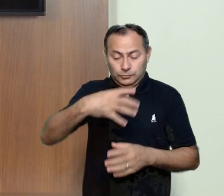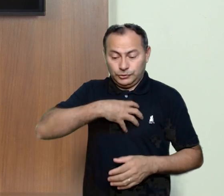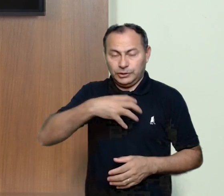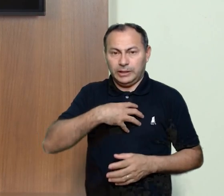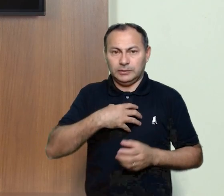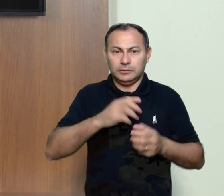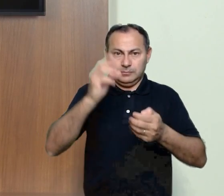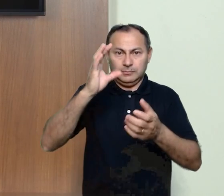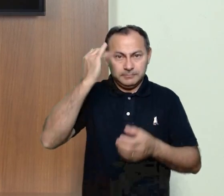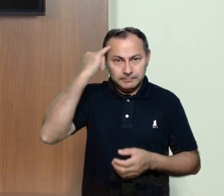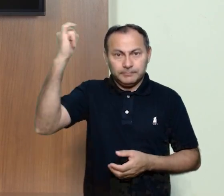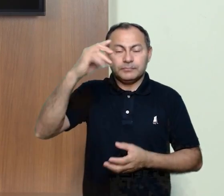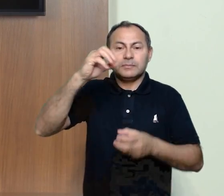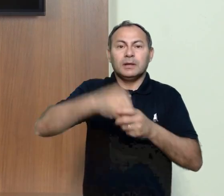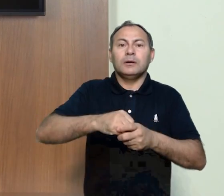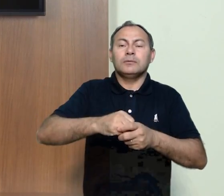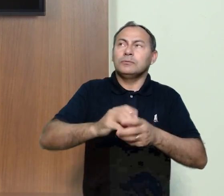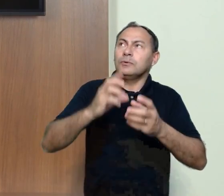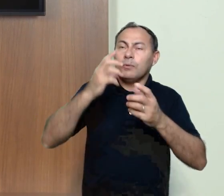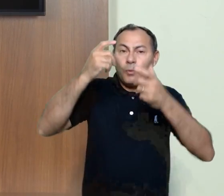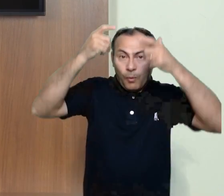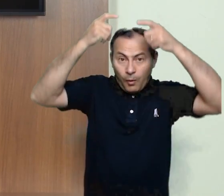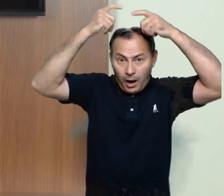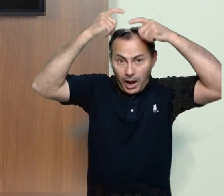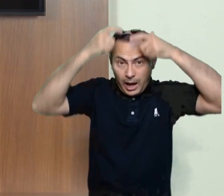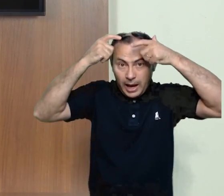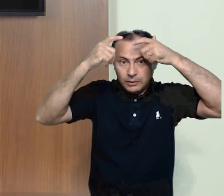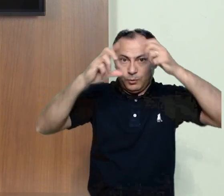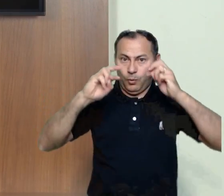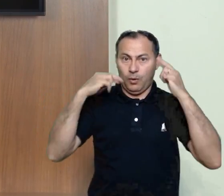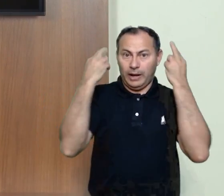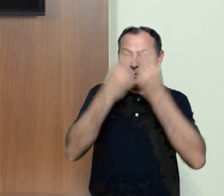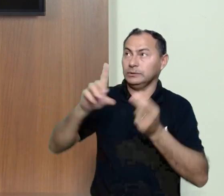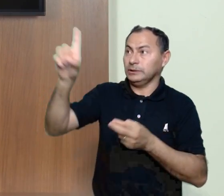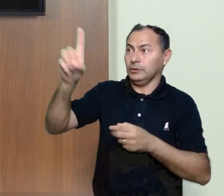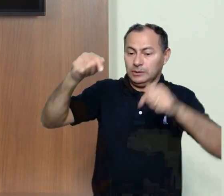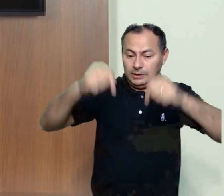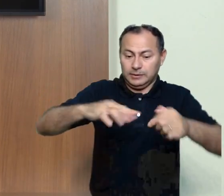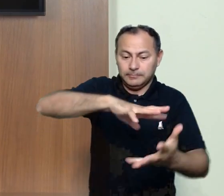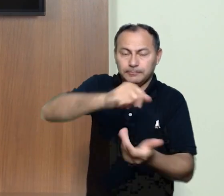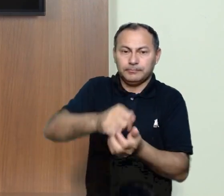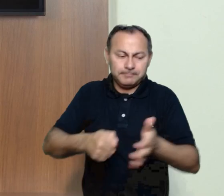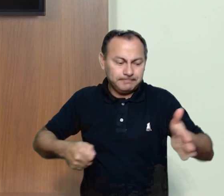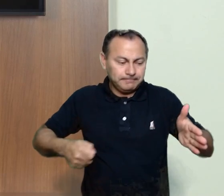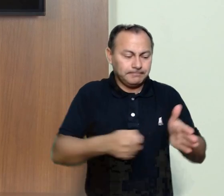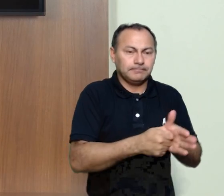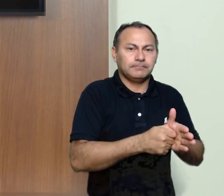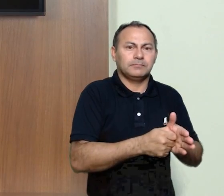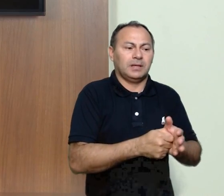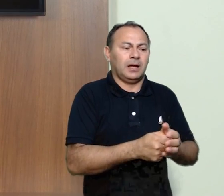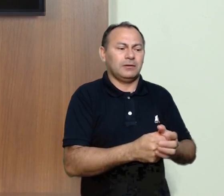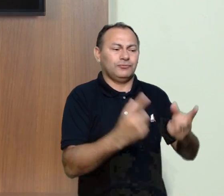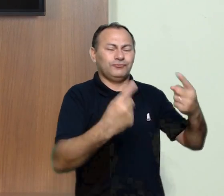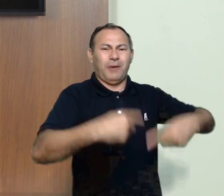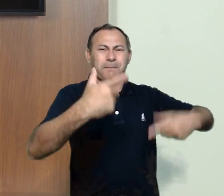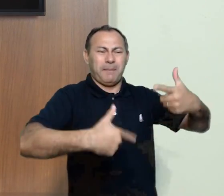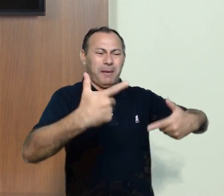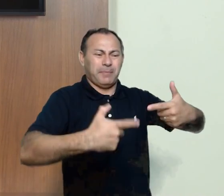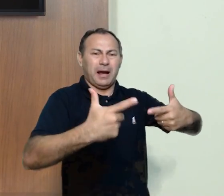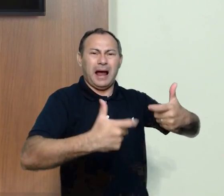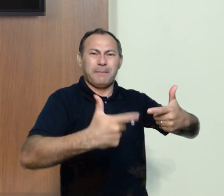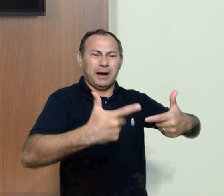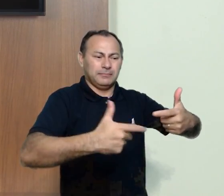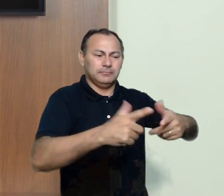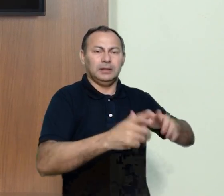de realizar o reino de Deus na terra. Denunciou a corrida armamentista.